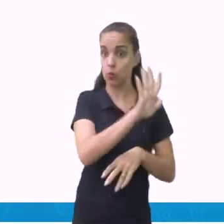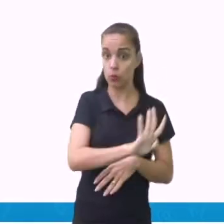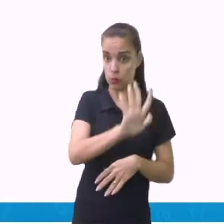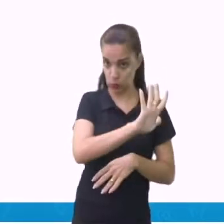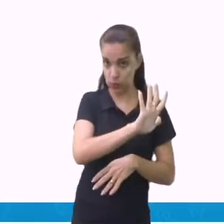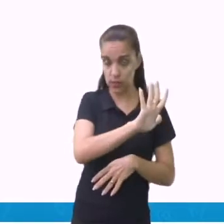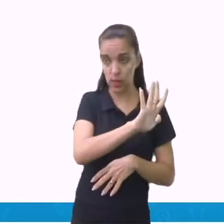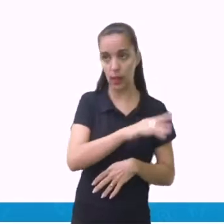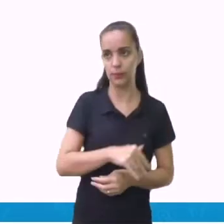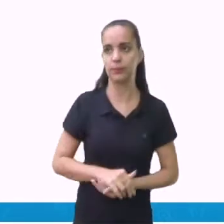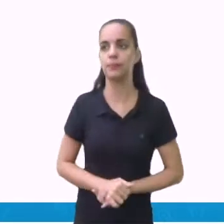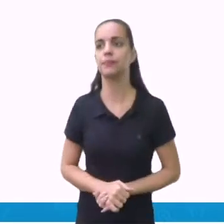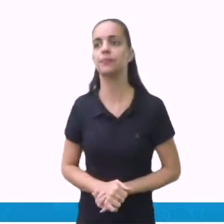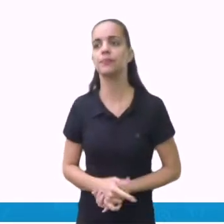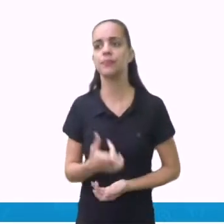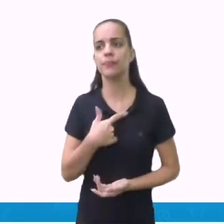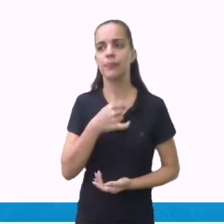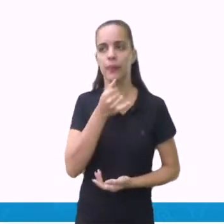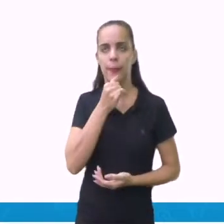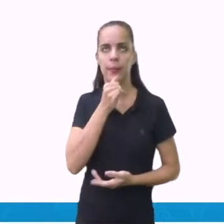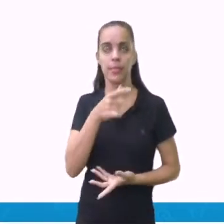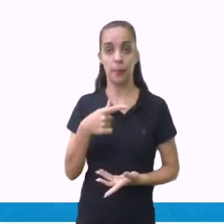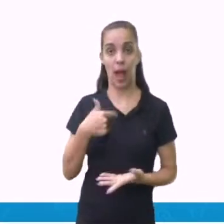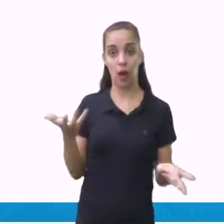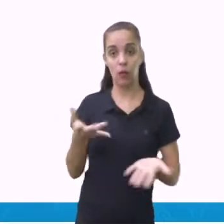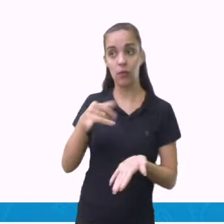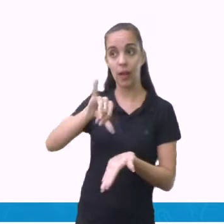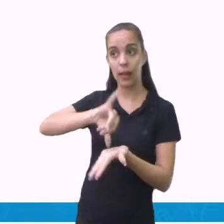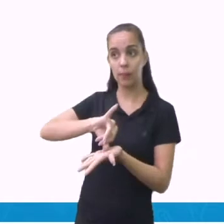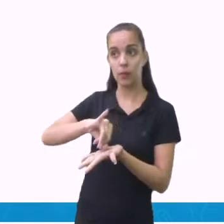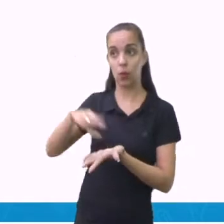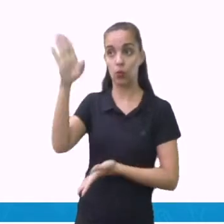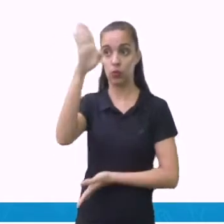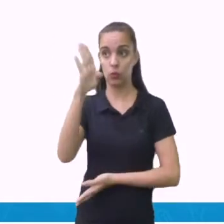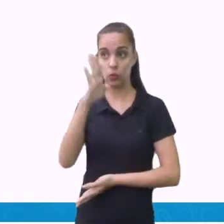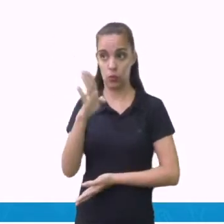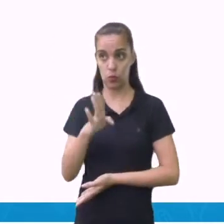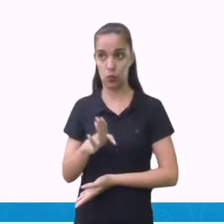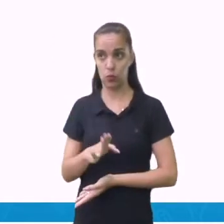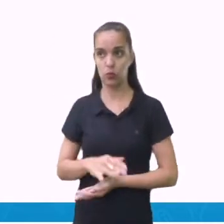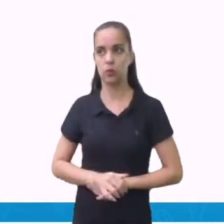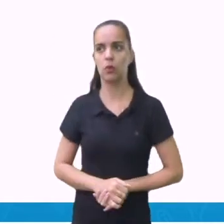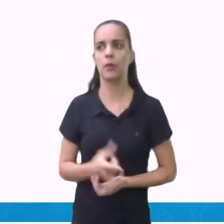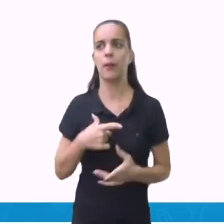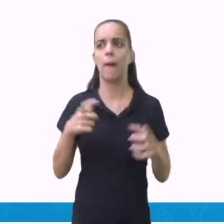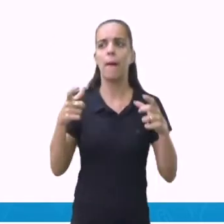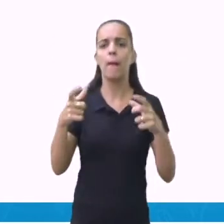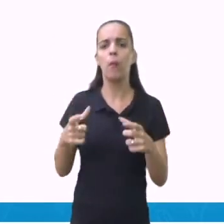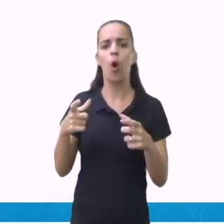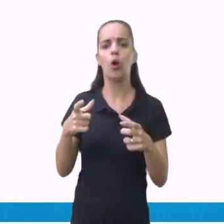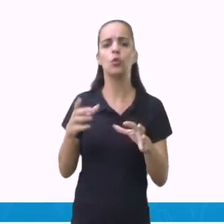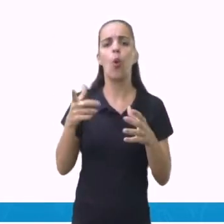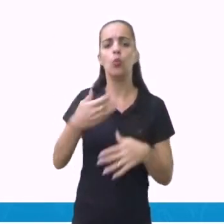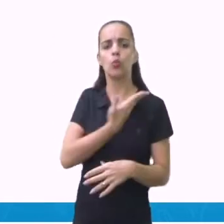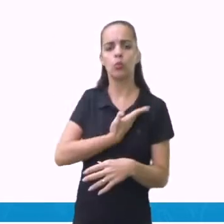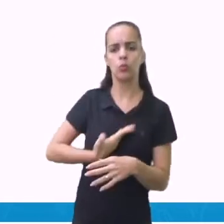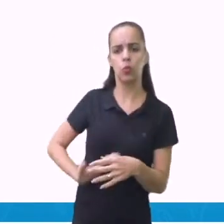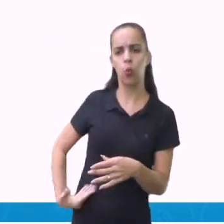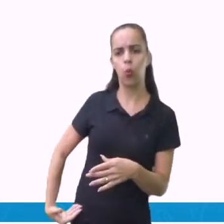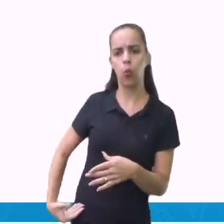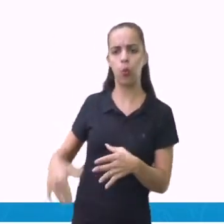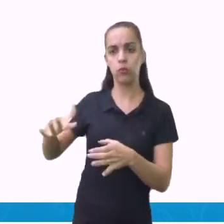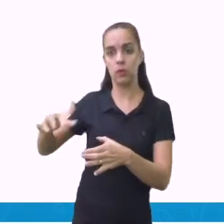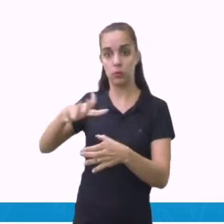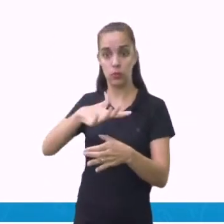o Brasil, né? A capital do Brasil, então lá vão estar o governo central, os ministérios